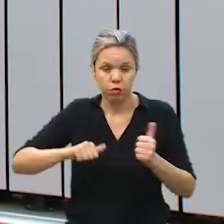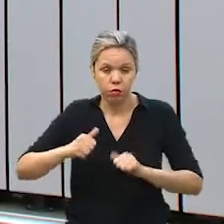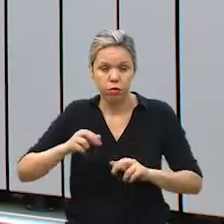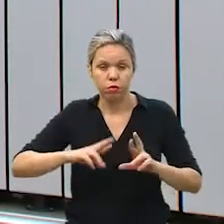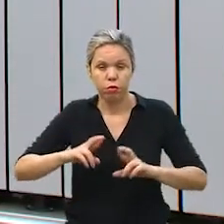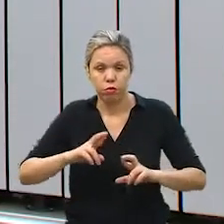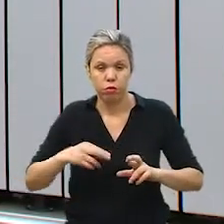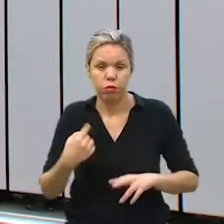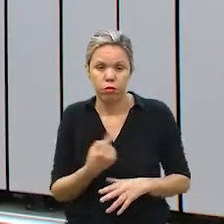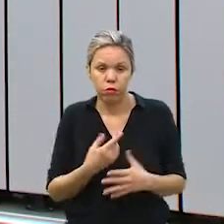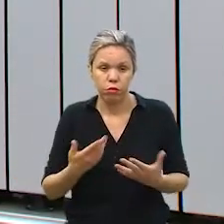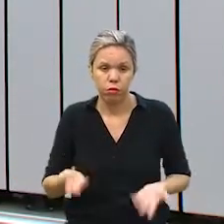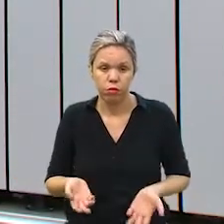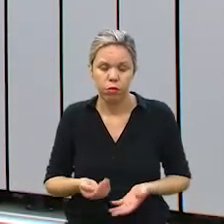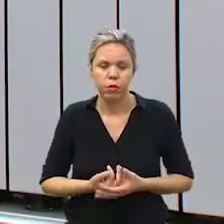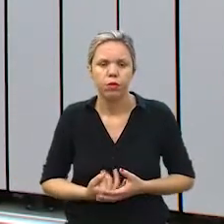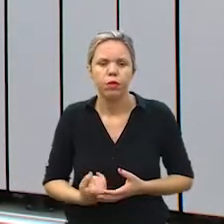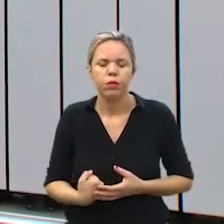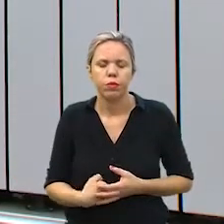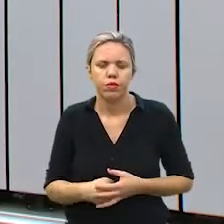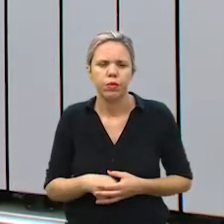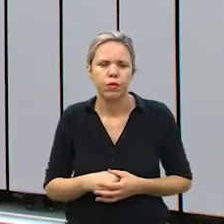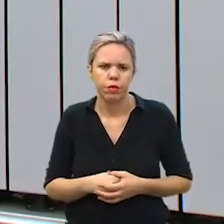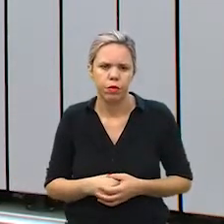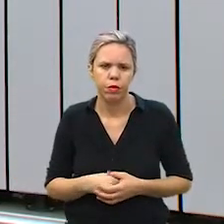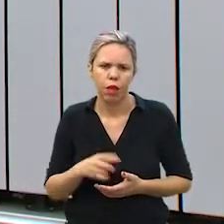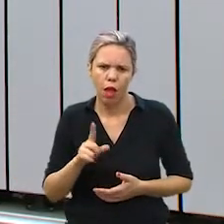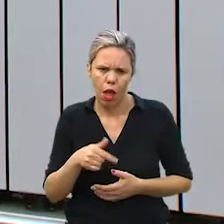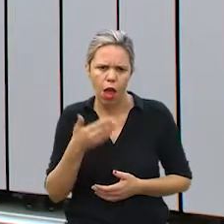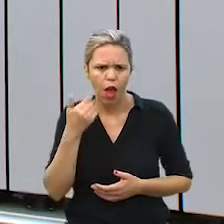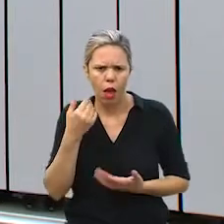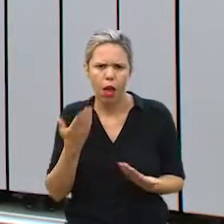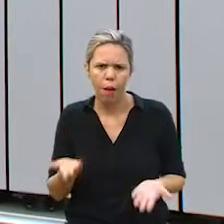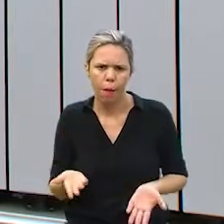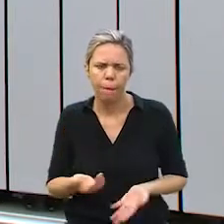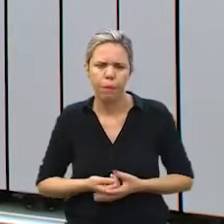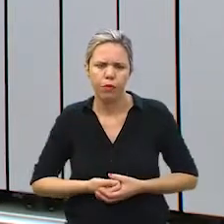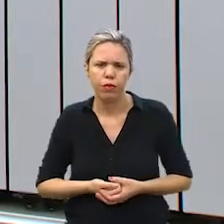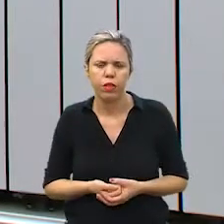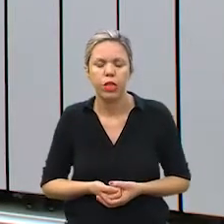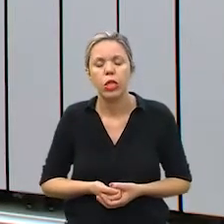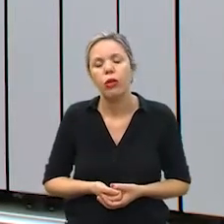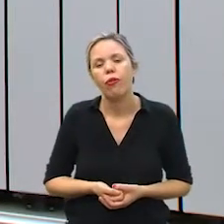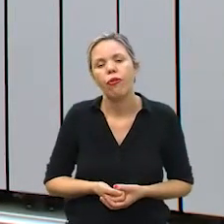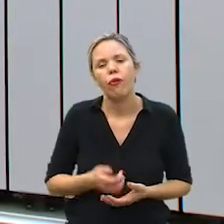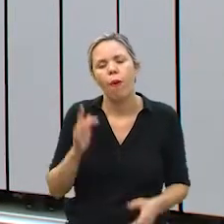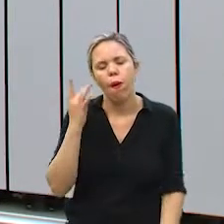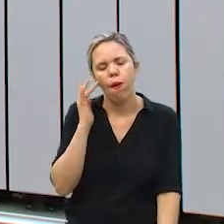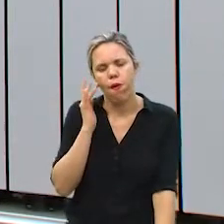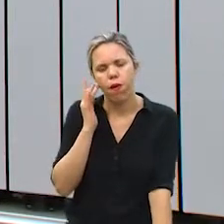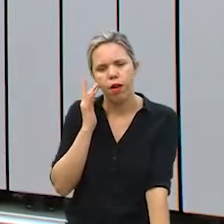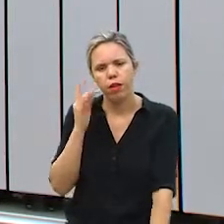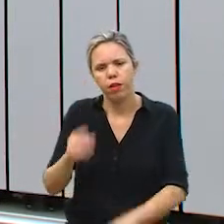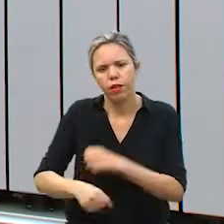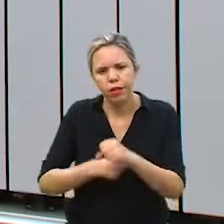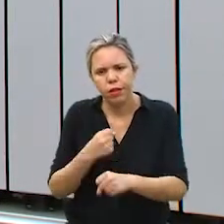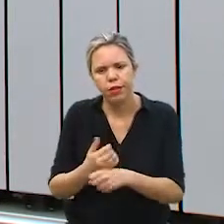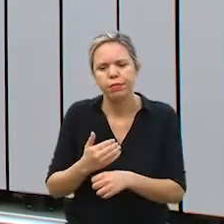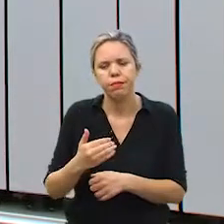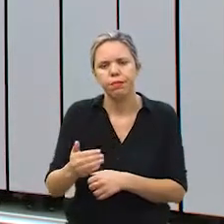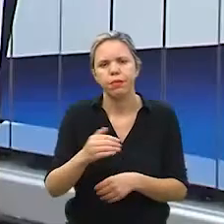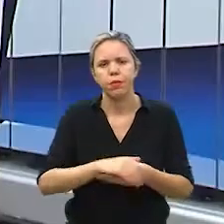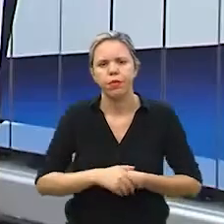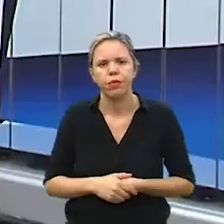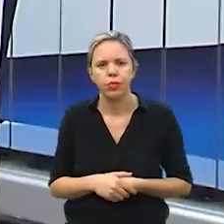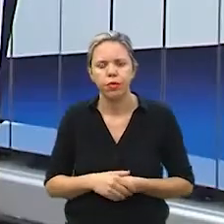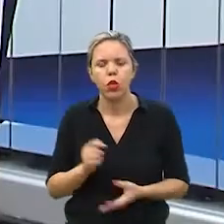para nós, né, eu acho que isso é muito bem aproveitado, e eu acho que cada ano que passa,